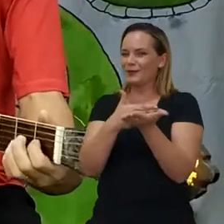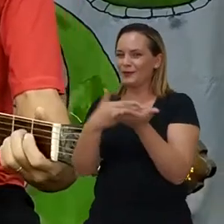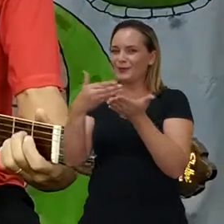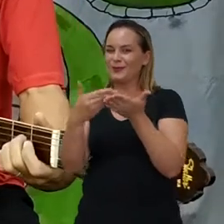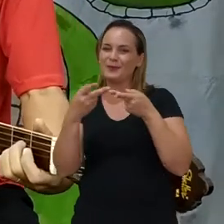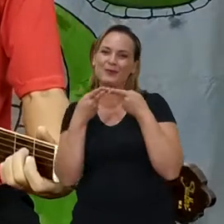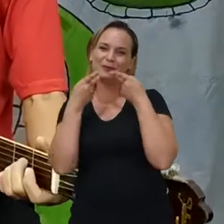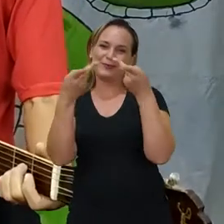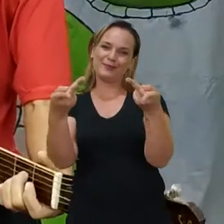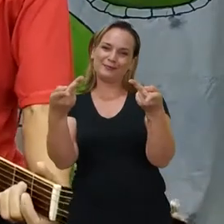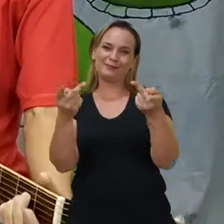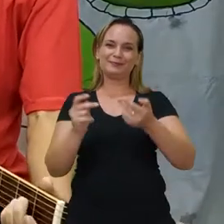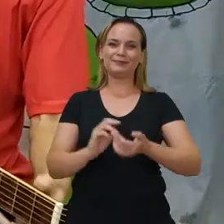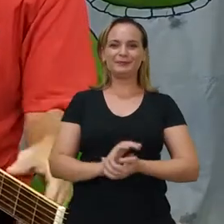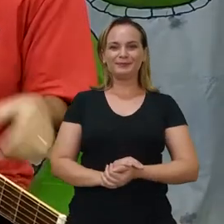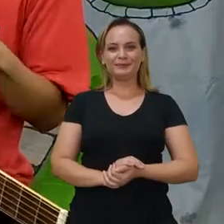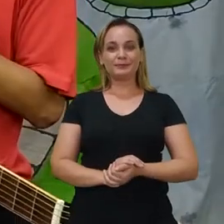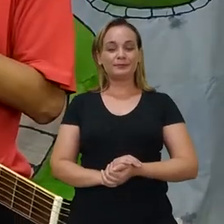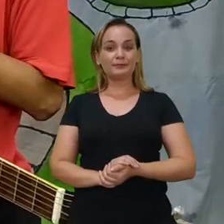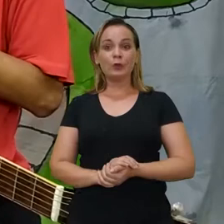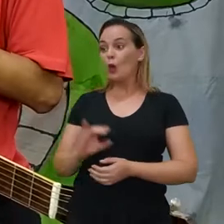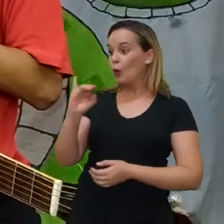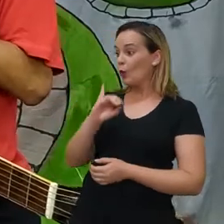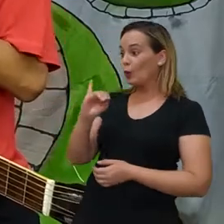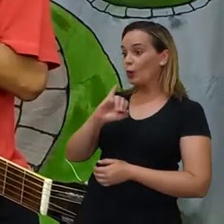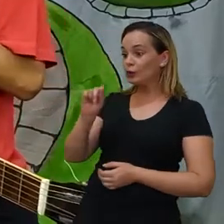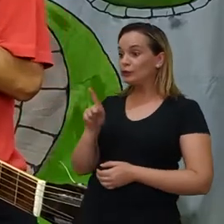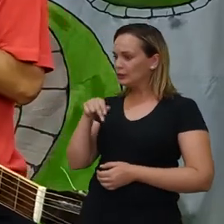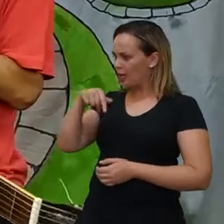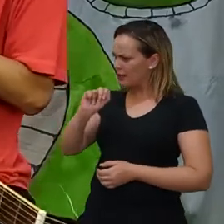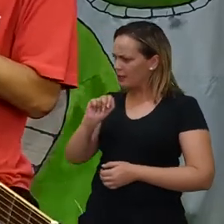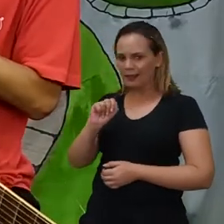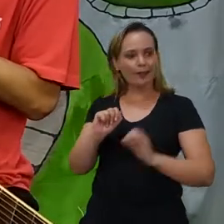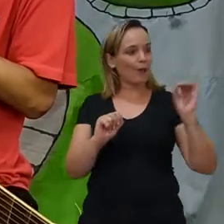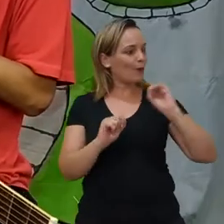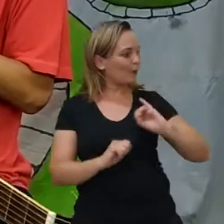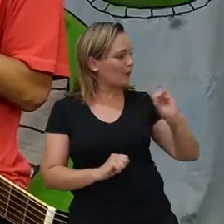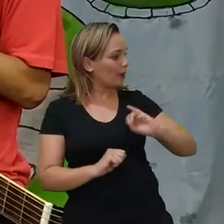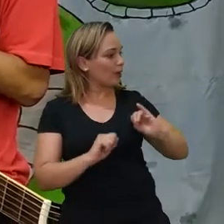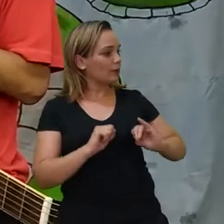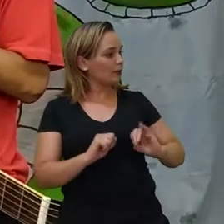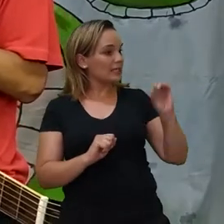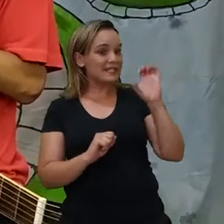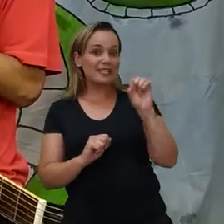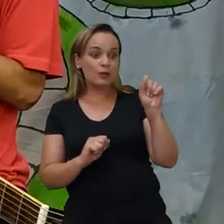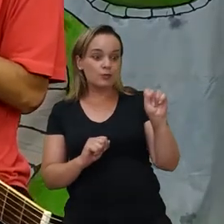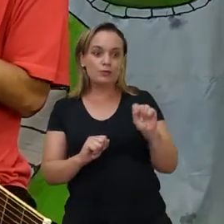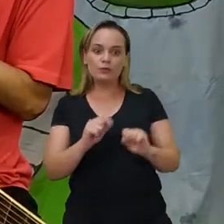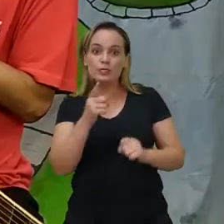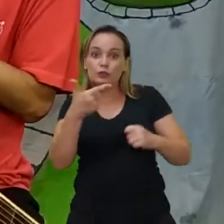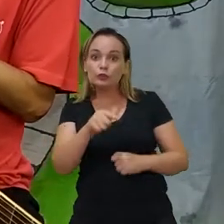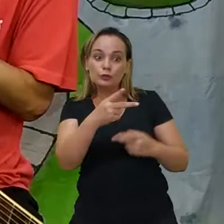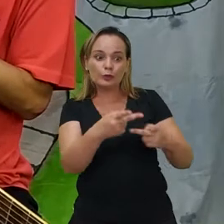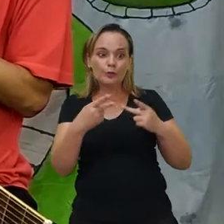começar a contar. Oi, Jaque. Oi, Celso. Você trouxe a mala de novo? Ai, eu trouxe a mala encantada, porque eu